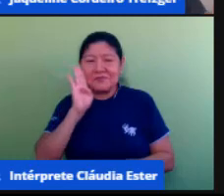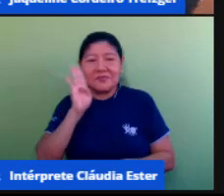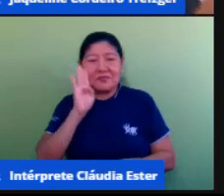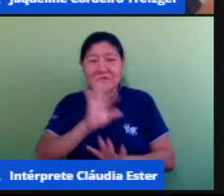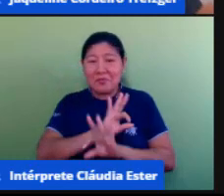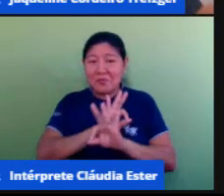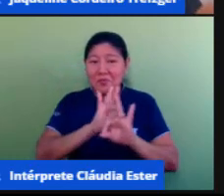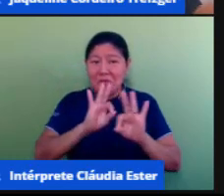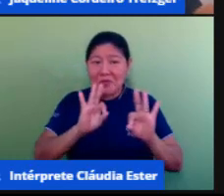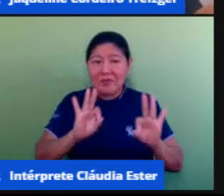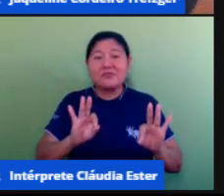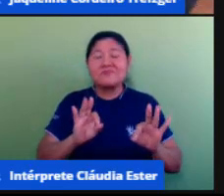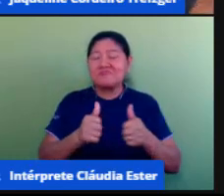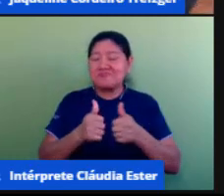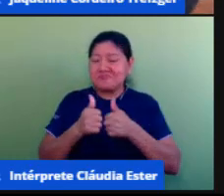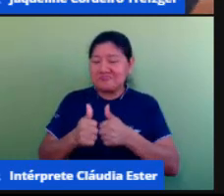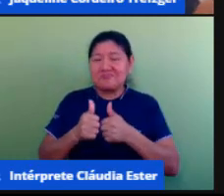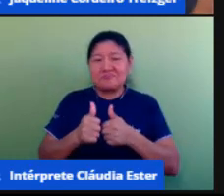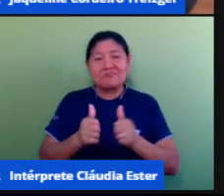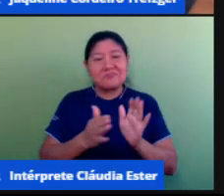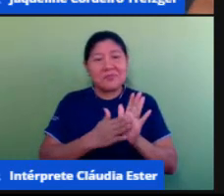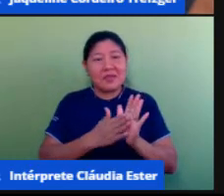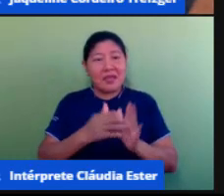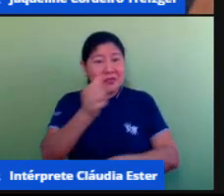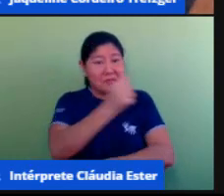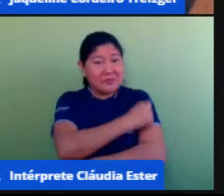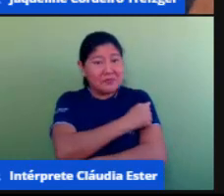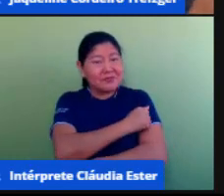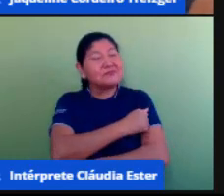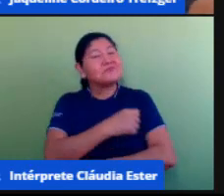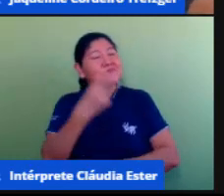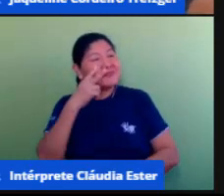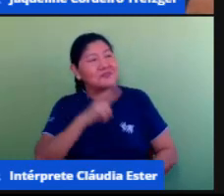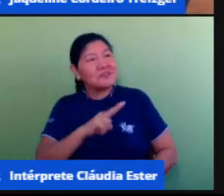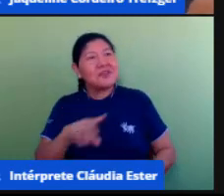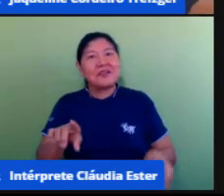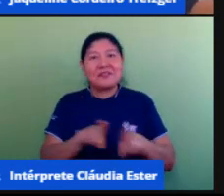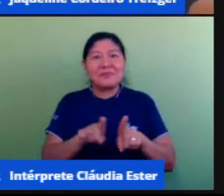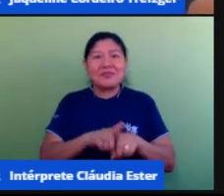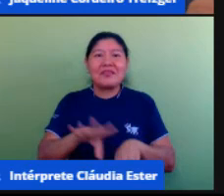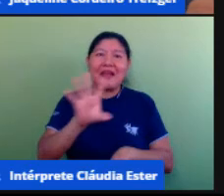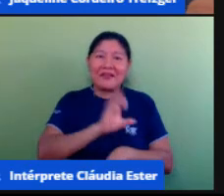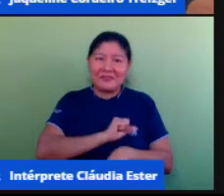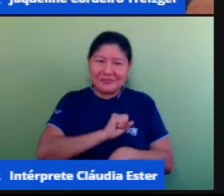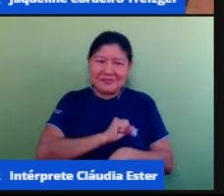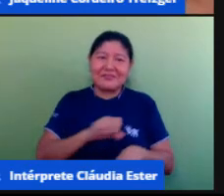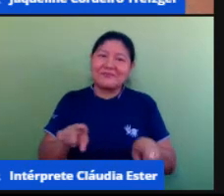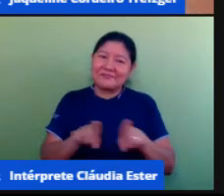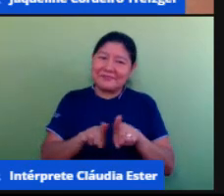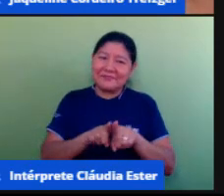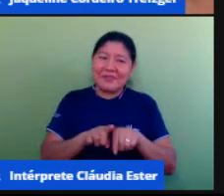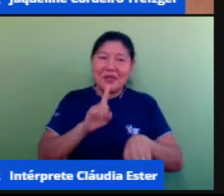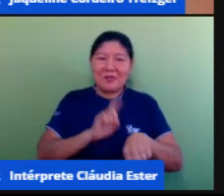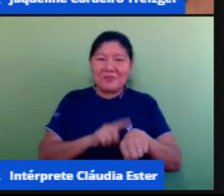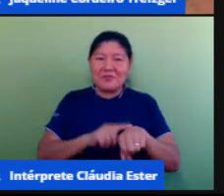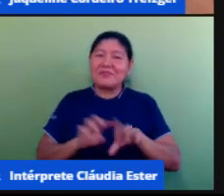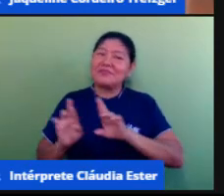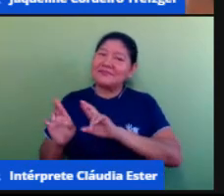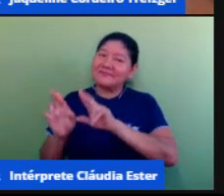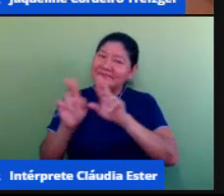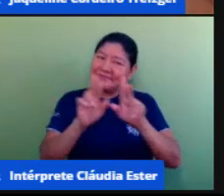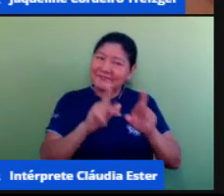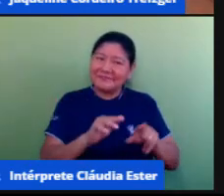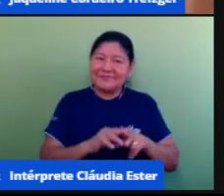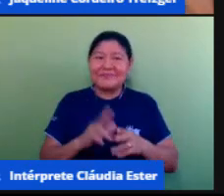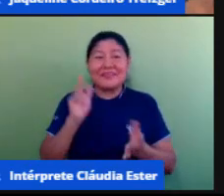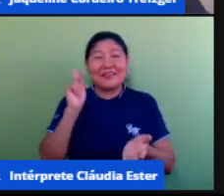divertido também, né? E espero que as crianças, nossos alunos lá em casa também tenham se divertido com esse momento. Obrigada. Olha, gente,